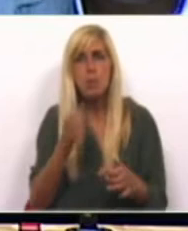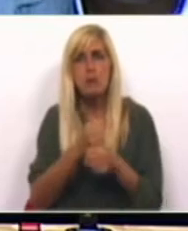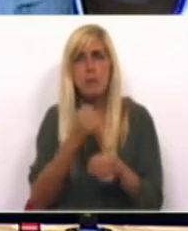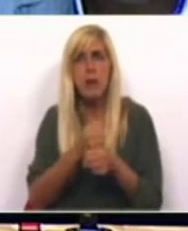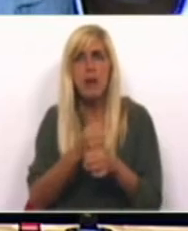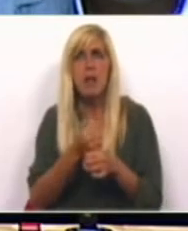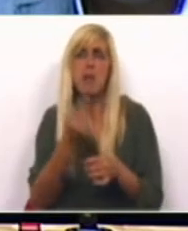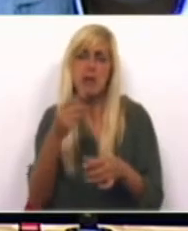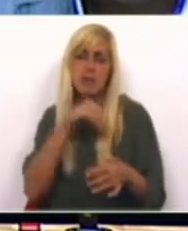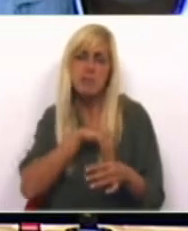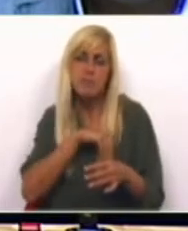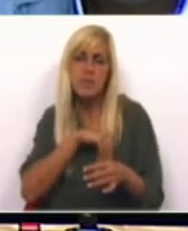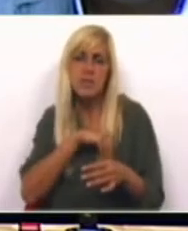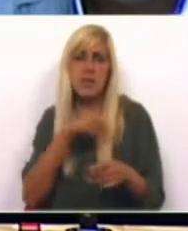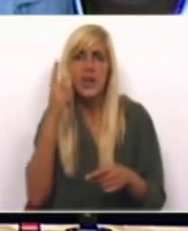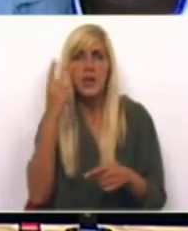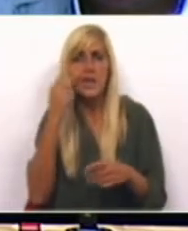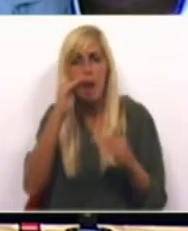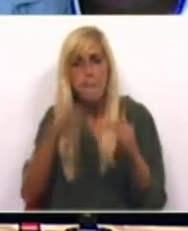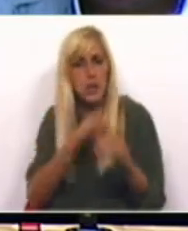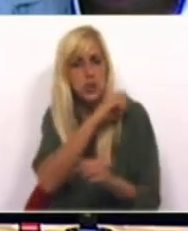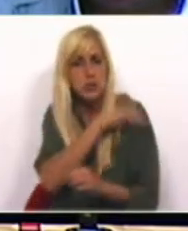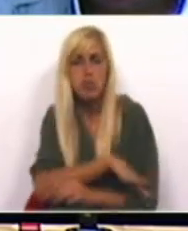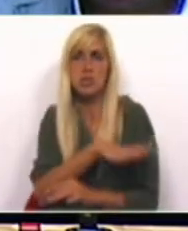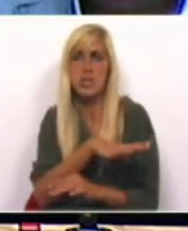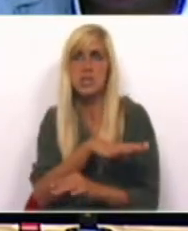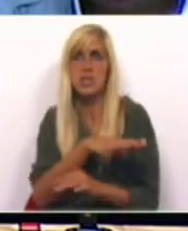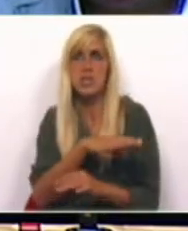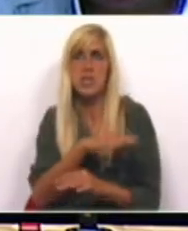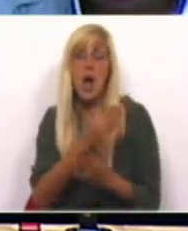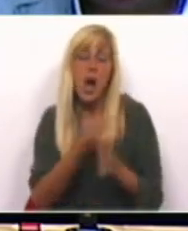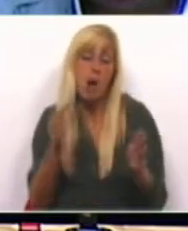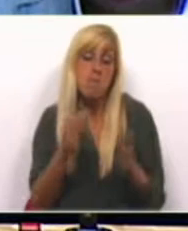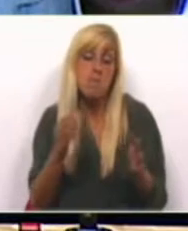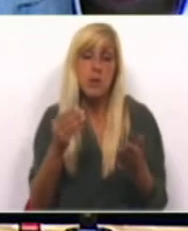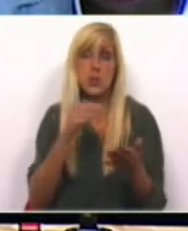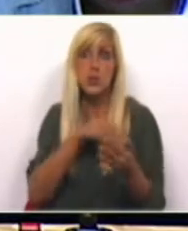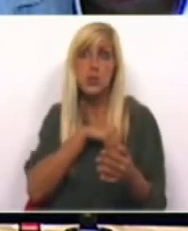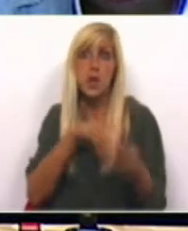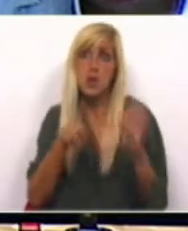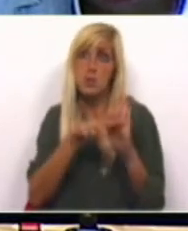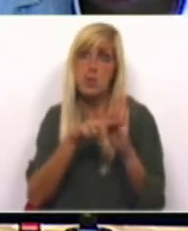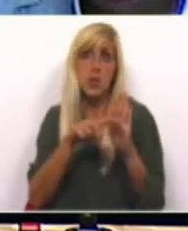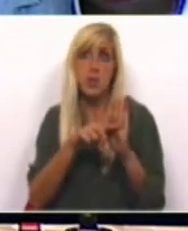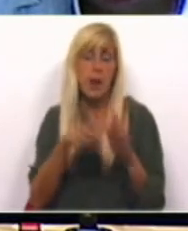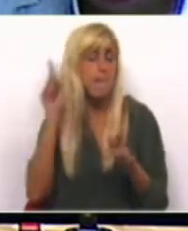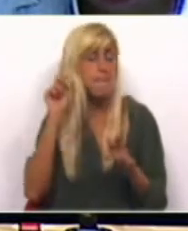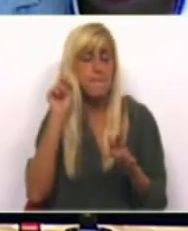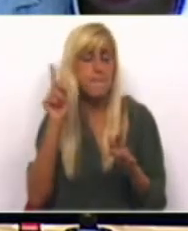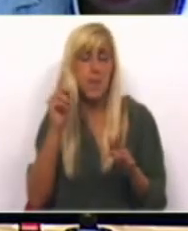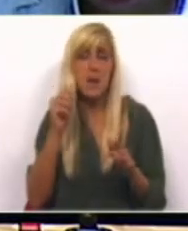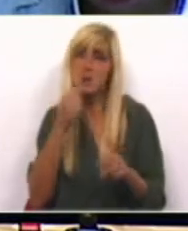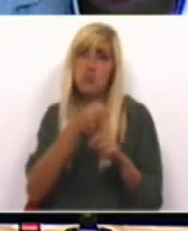salário vivem abaixo do limiar de pobreza. O aumento do salário mínimo é uma medida fundamental para combater as desigualdades gritantes